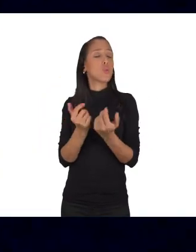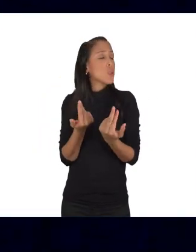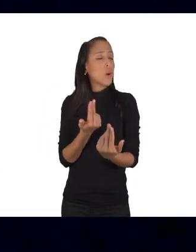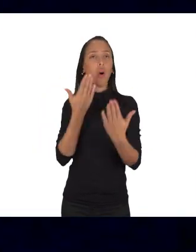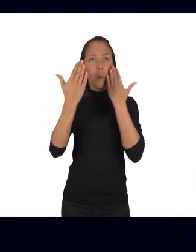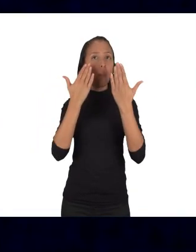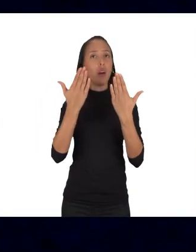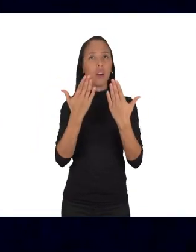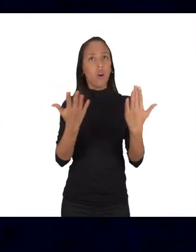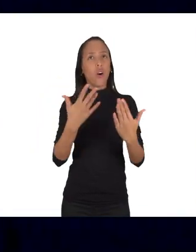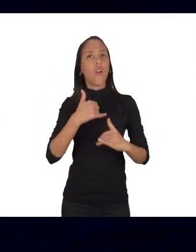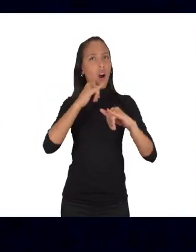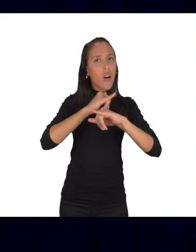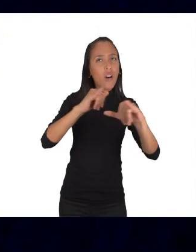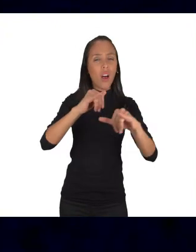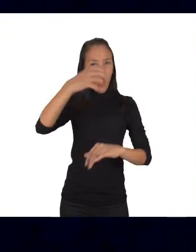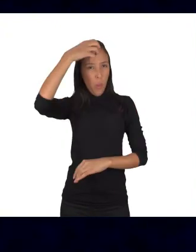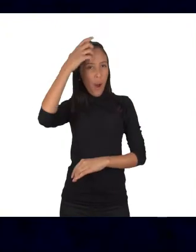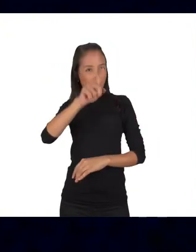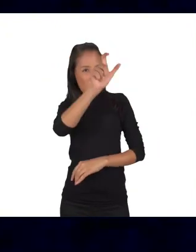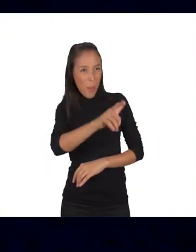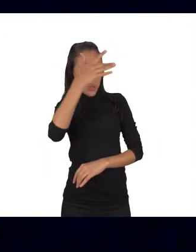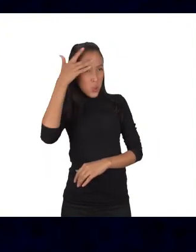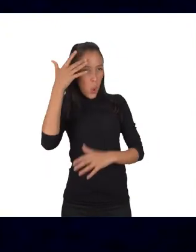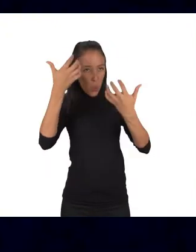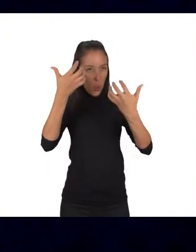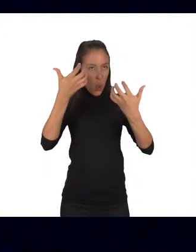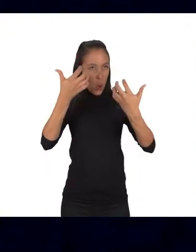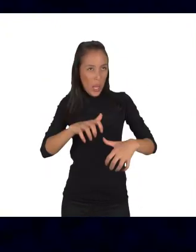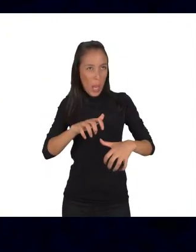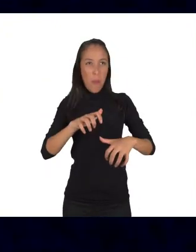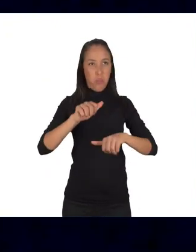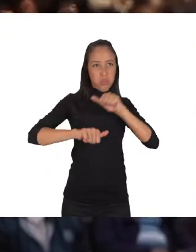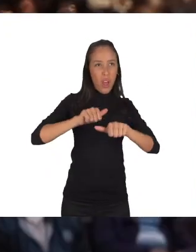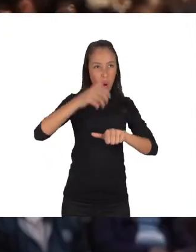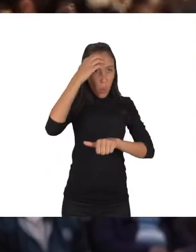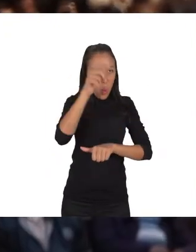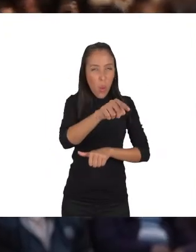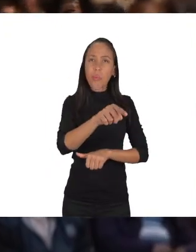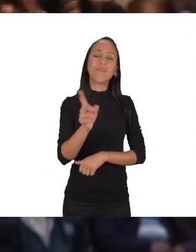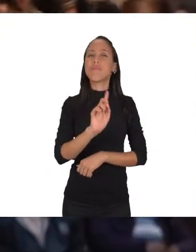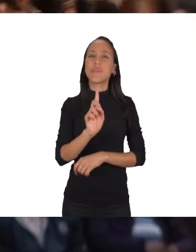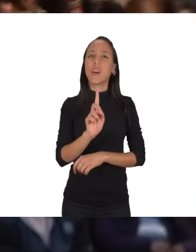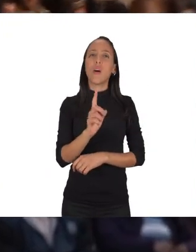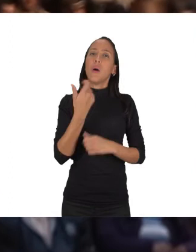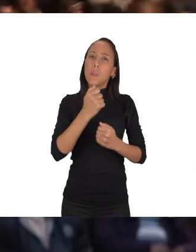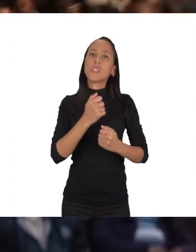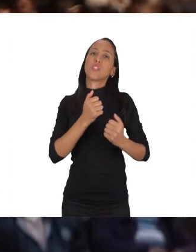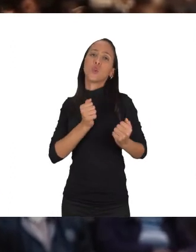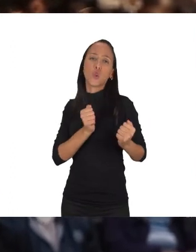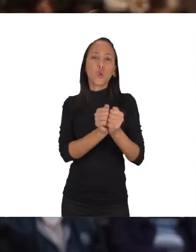hoje não é falar para o culpado agricultor que não quer cuidar. Talvez ele queira, mas ele não consegue sozinho. Ele tem que ter a consciência e